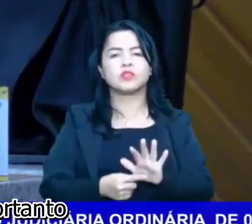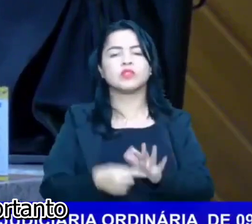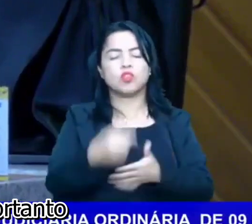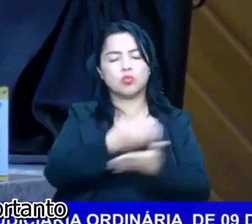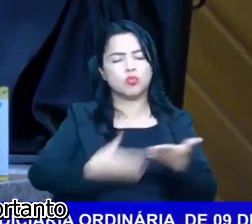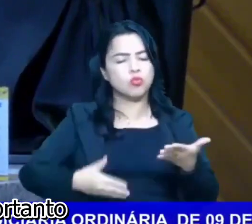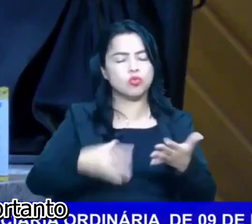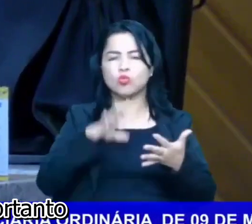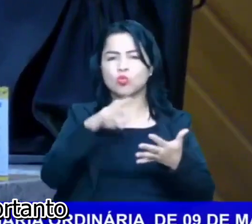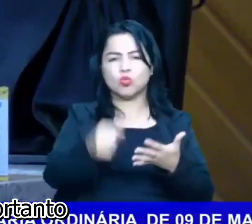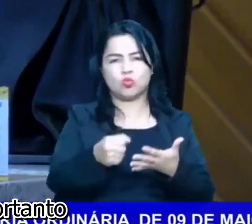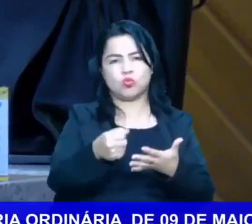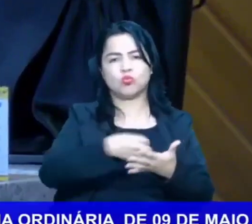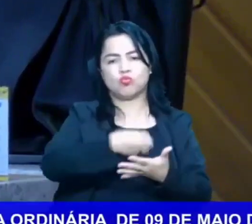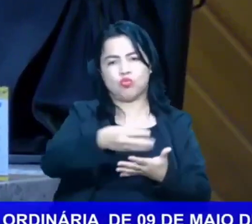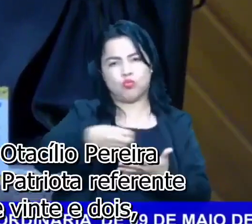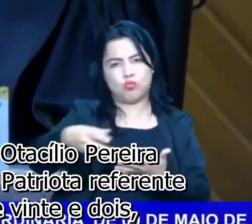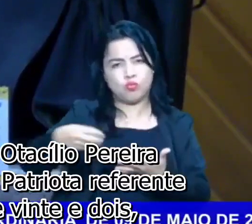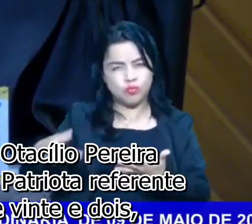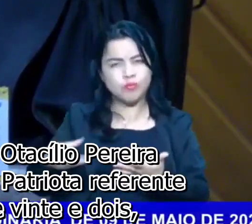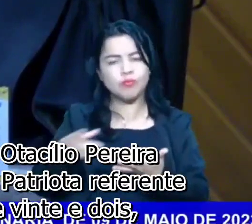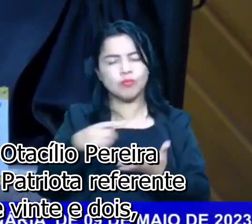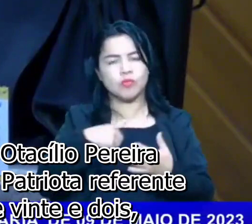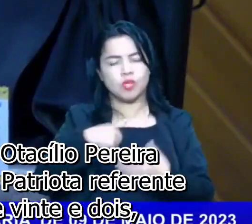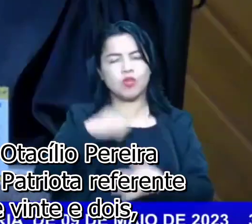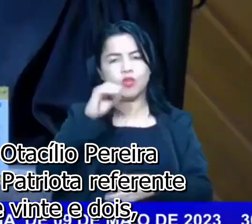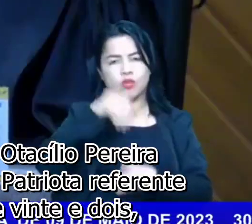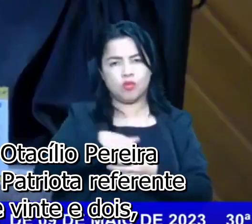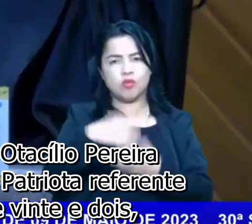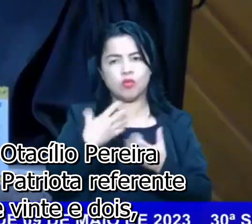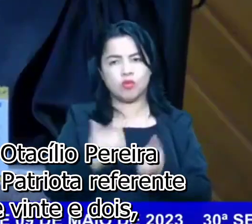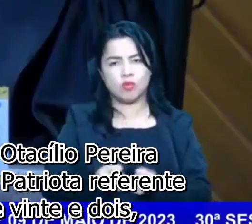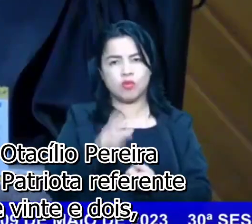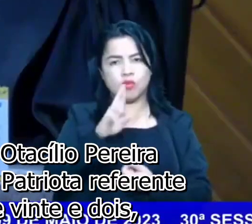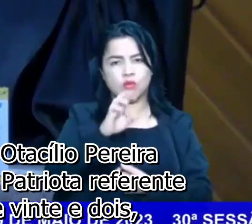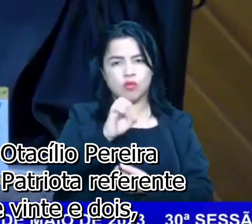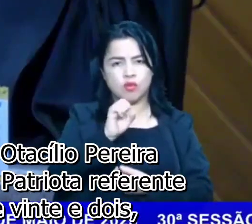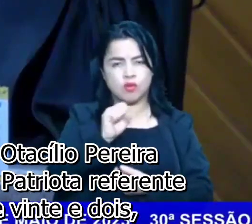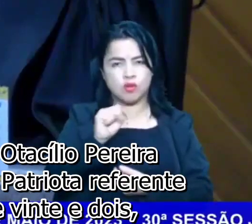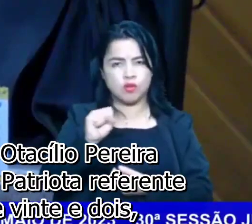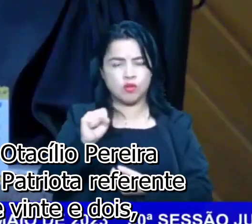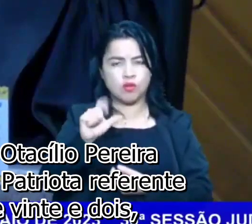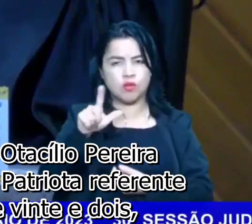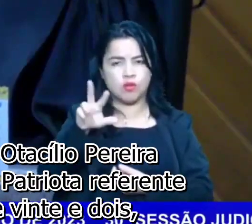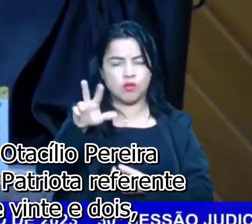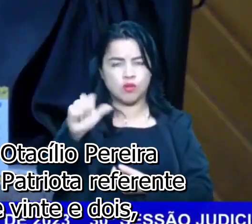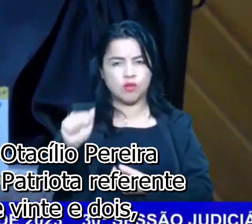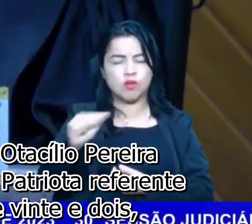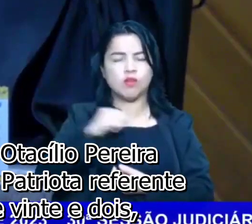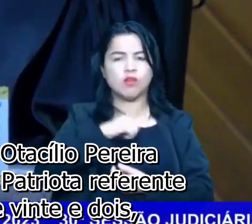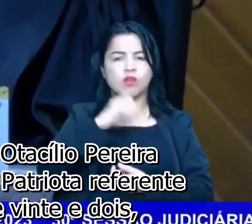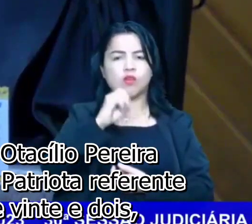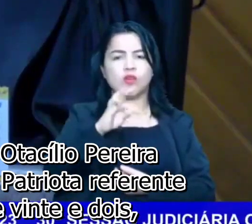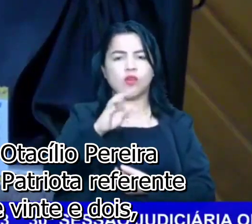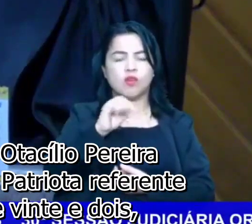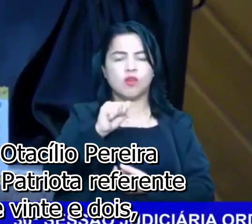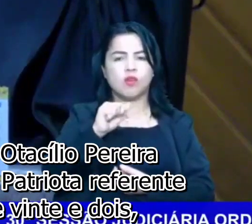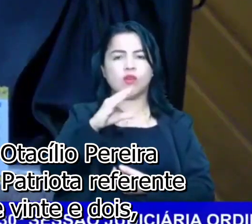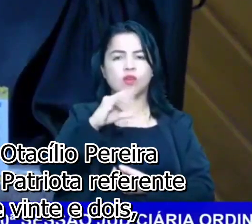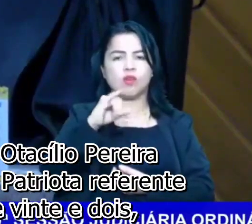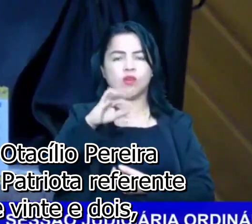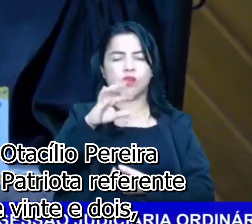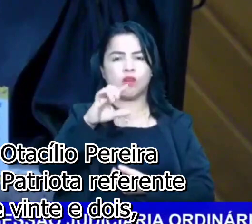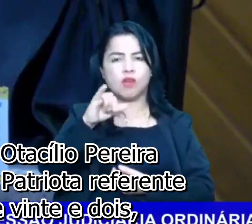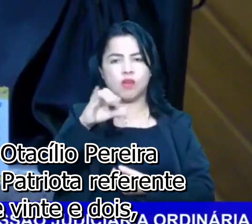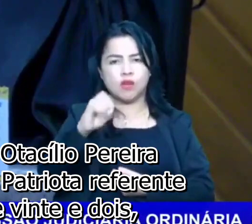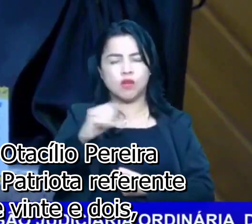as devidas comprovações e, portanto, eu voto pela aprovação com ressalva das contas de Otacílio Pereira Barbosa, candidato ao cargo de